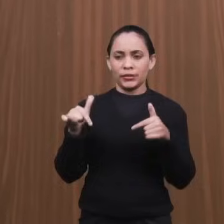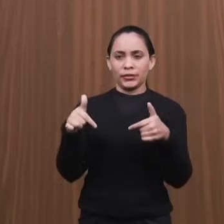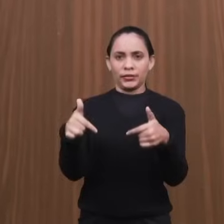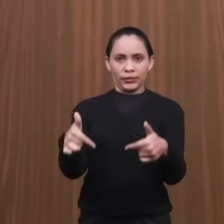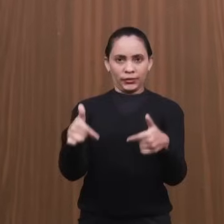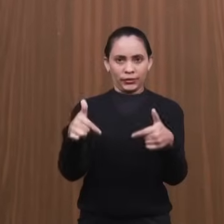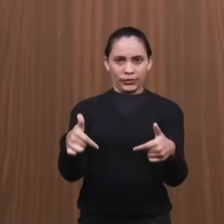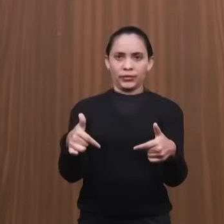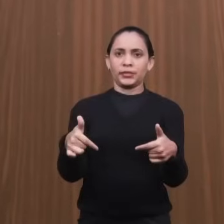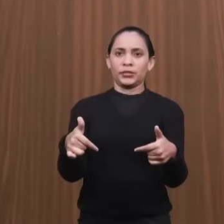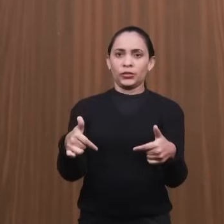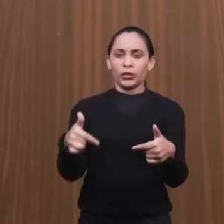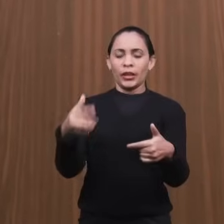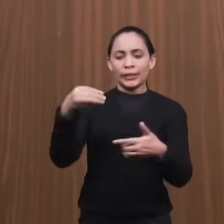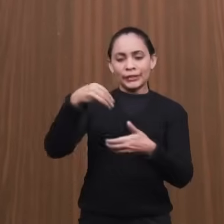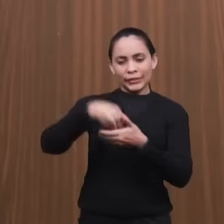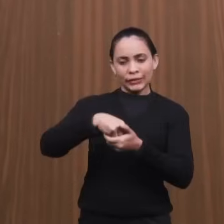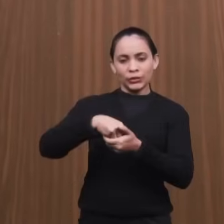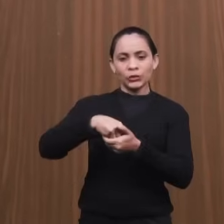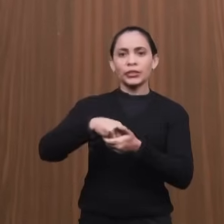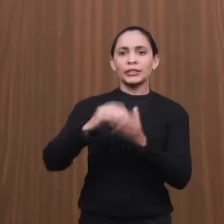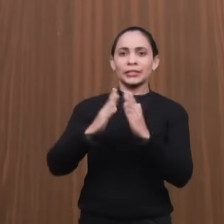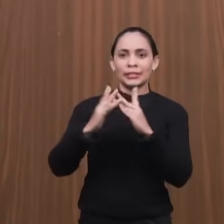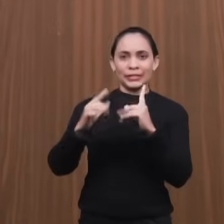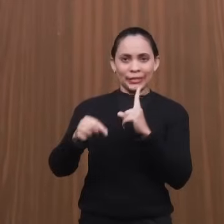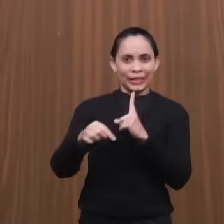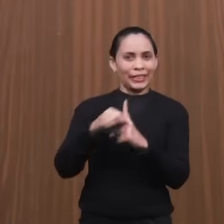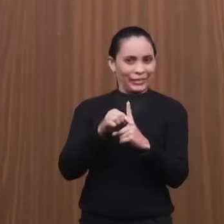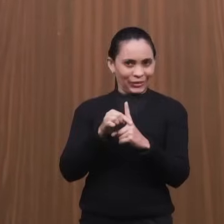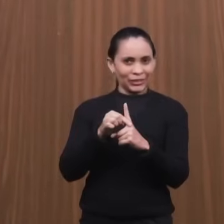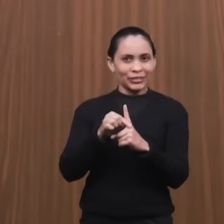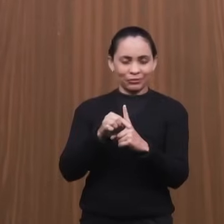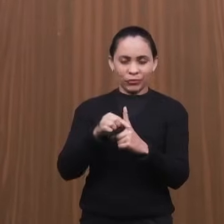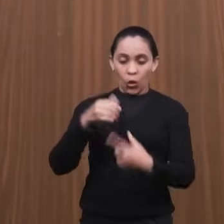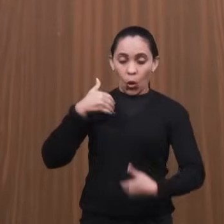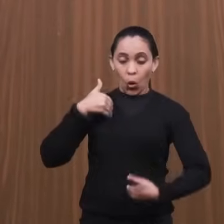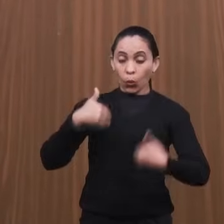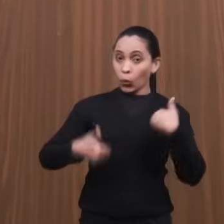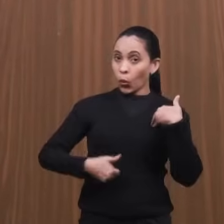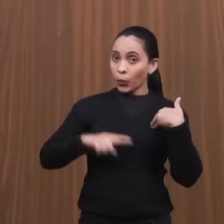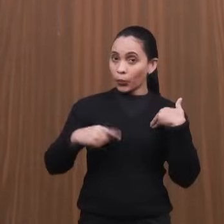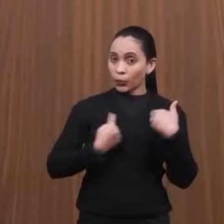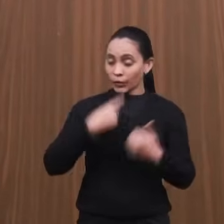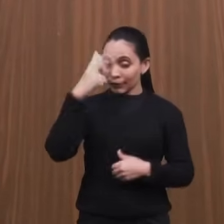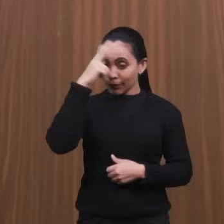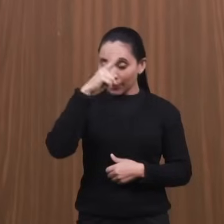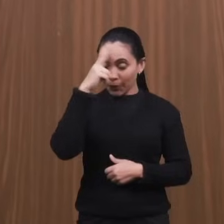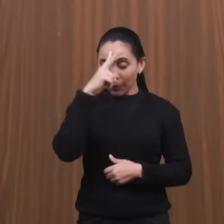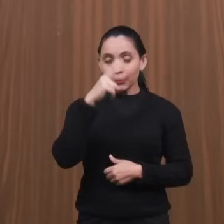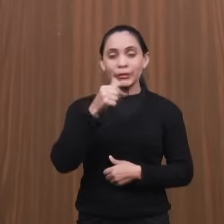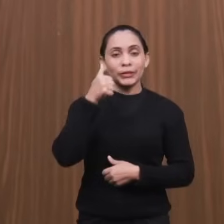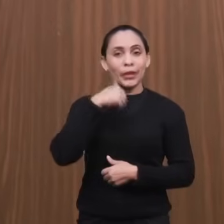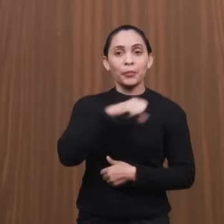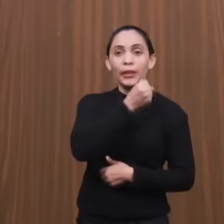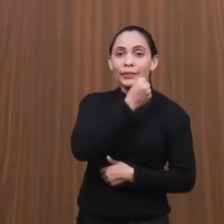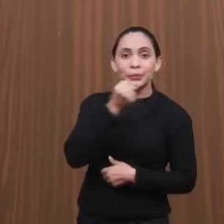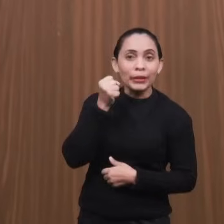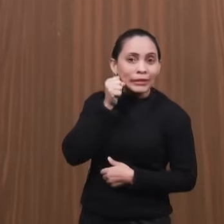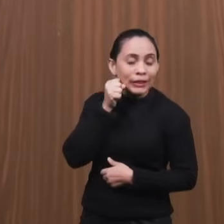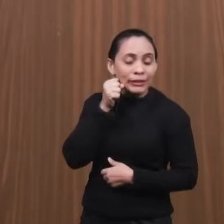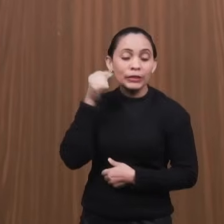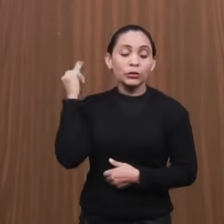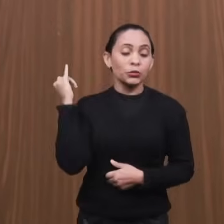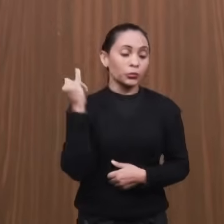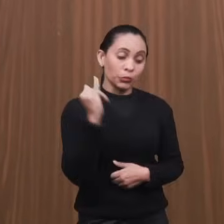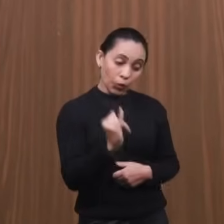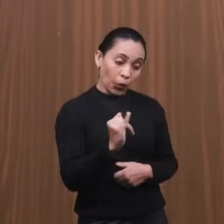no corpo. Nos lembramos, Jesus falando com a mulher samaritana, e ele disse assim a